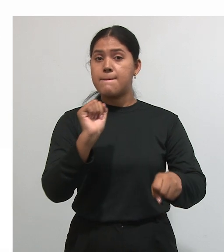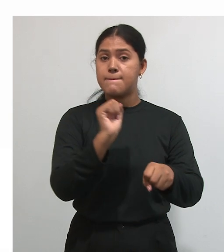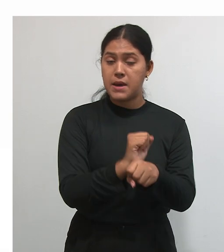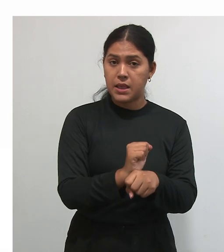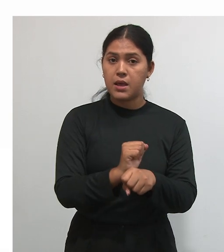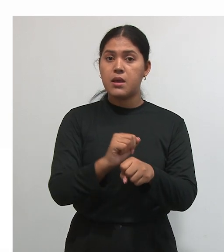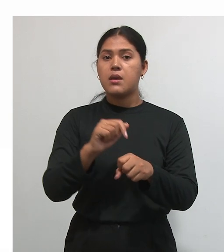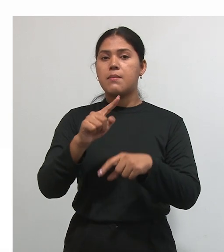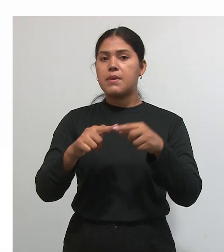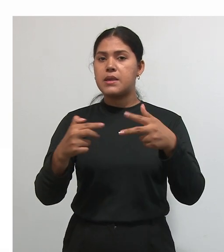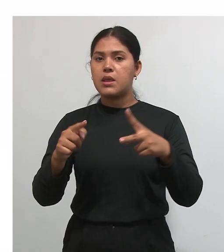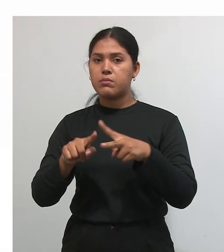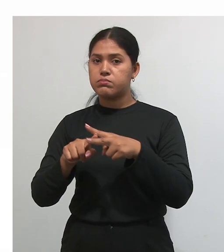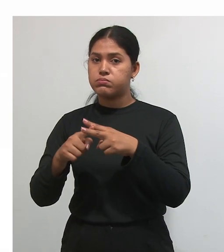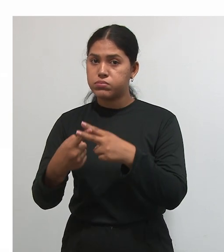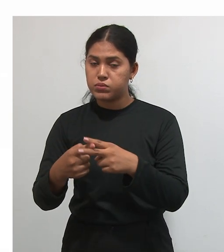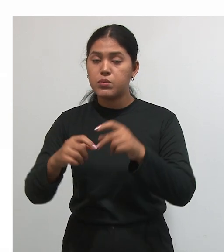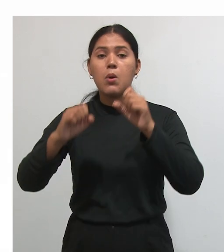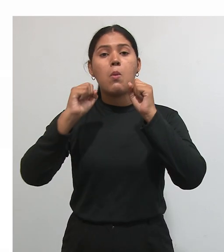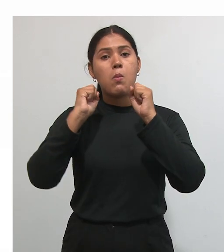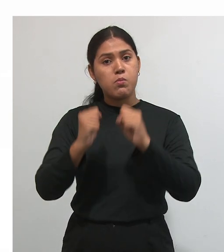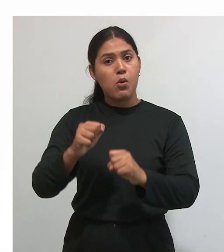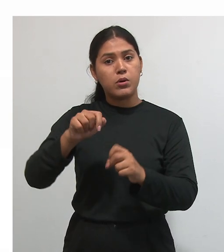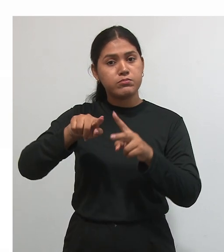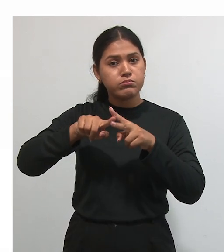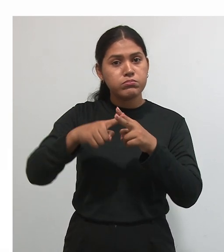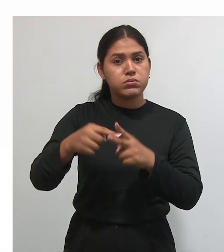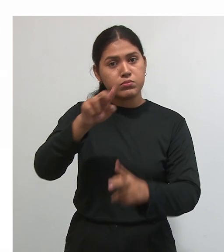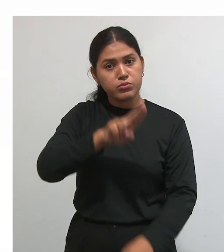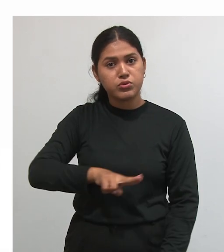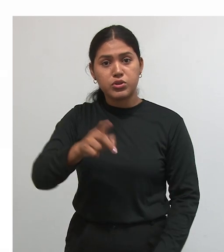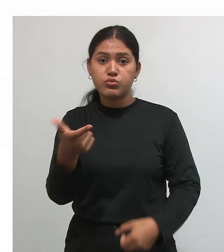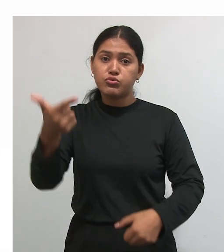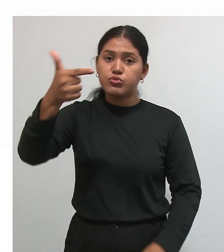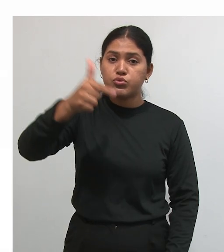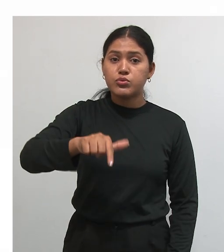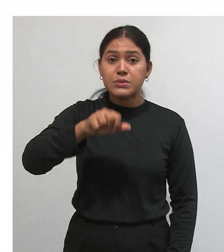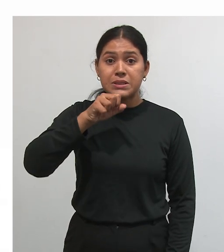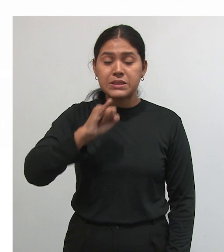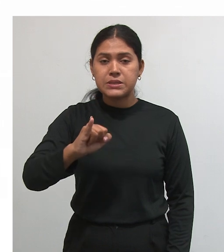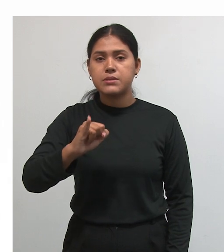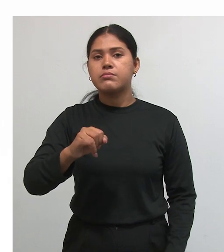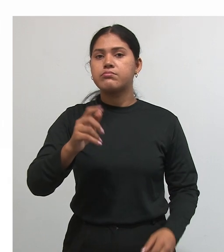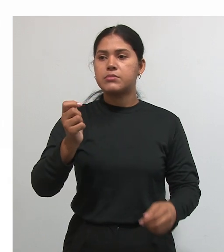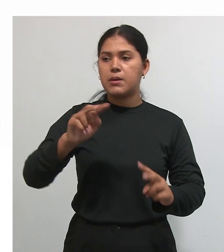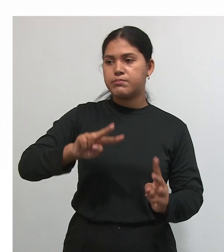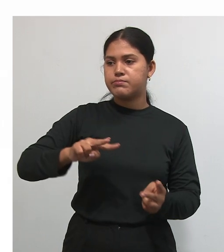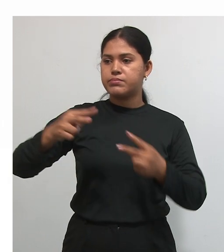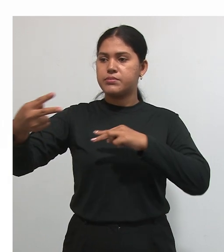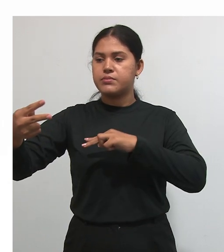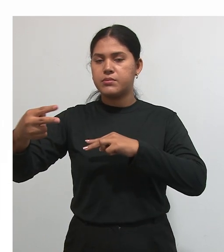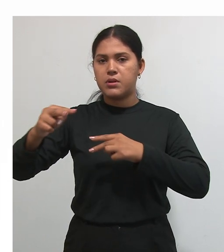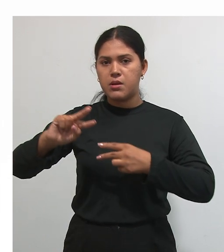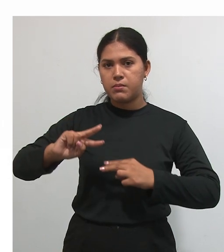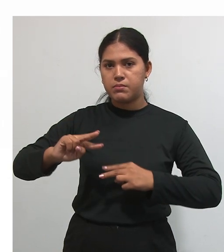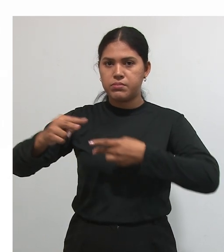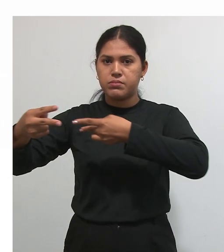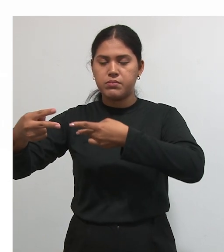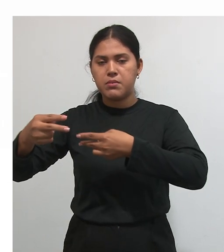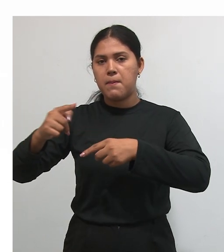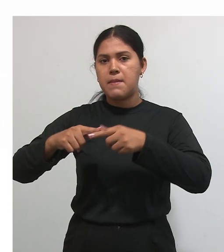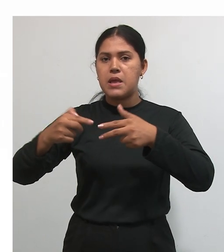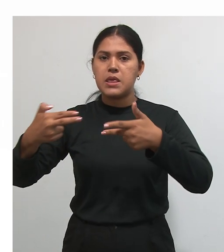inservíveis ociosos e os recuperáveis poderão ser reaproveitados mediante transferência interna